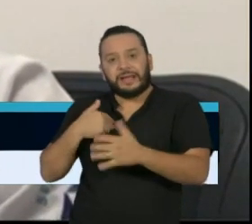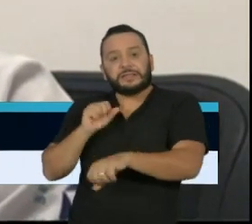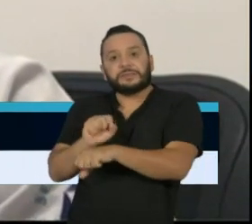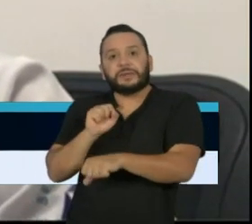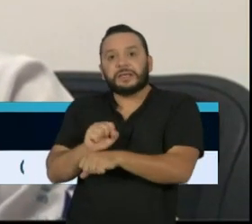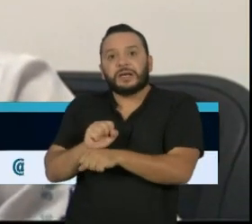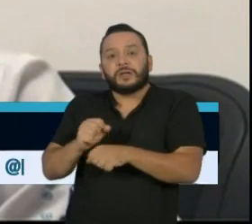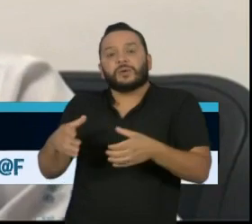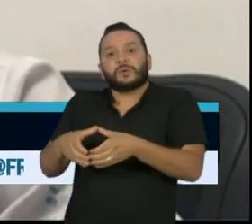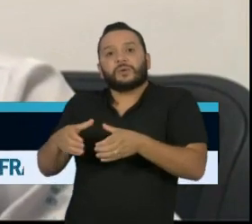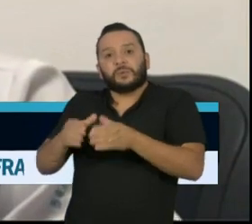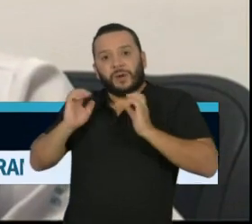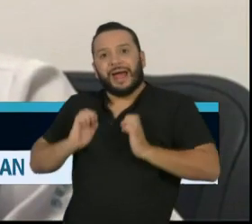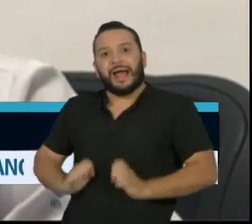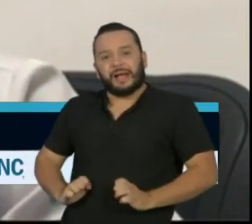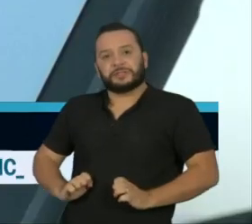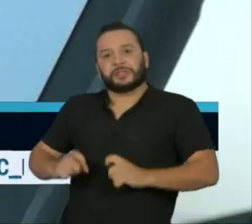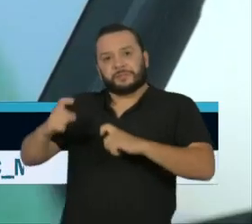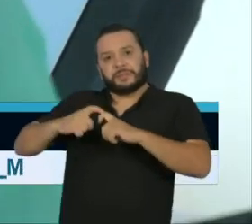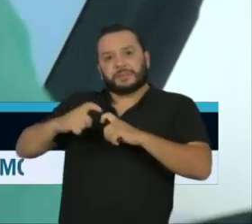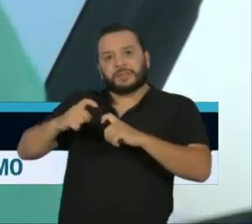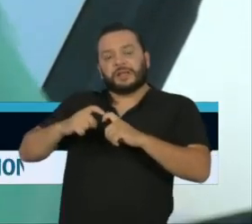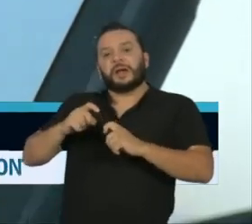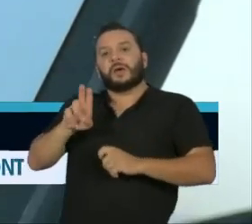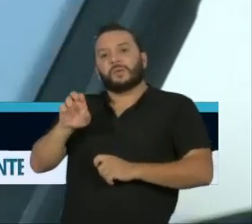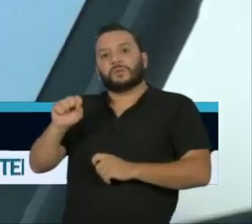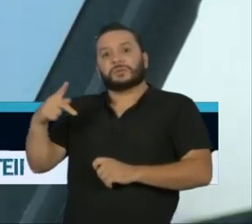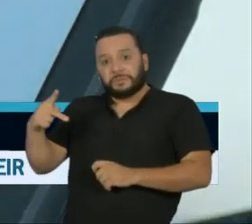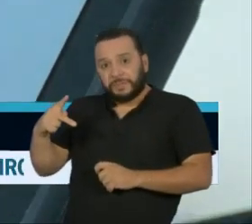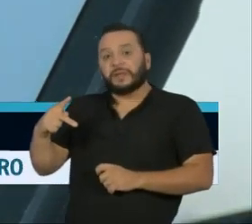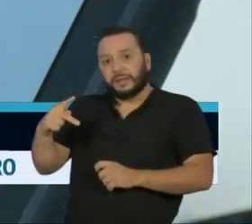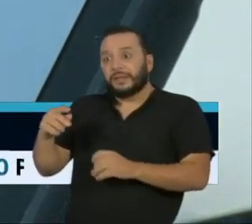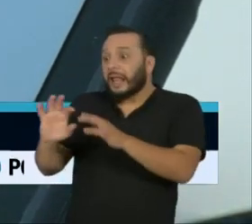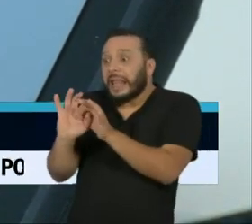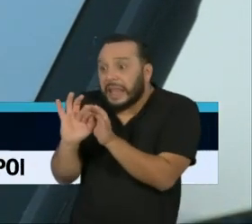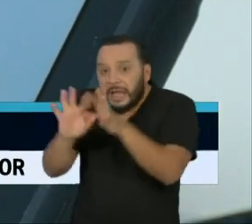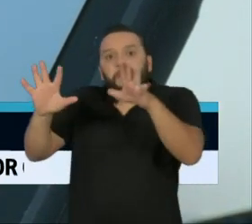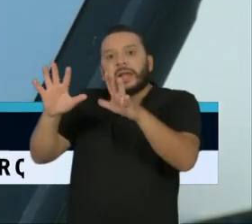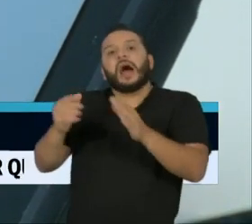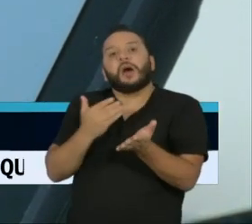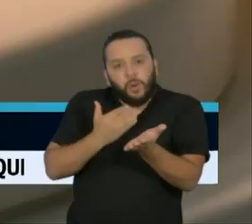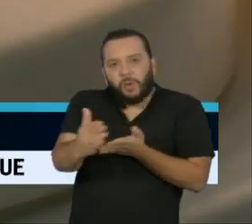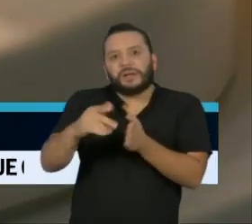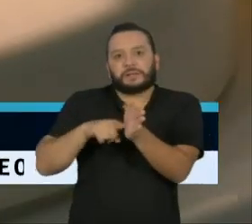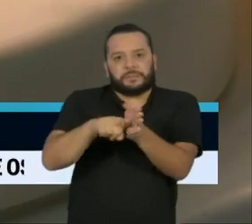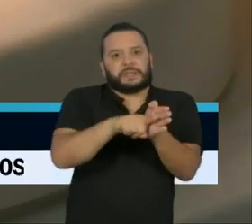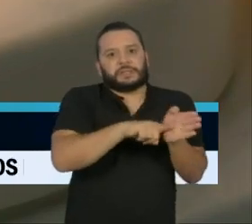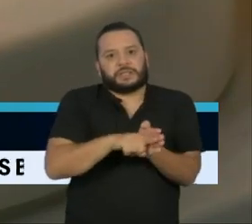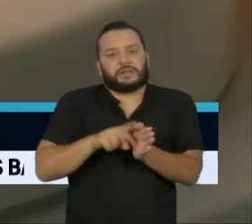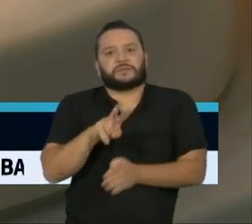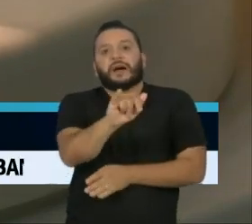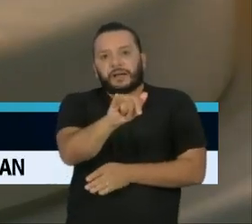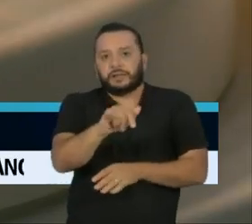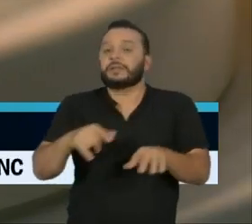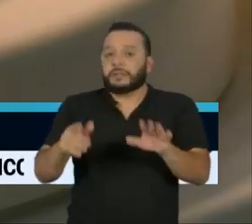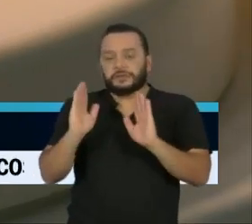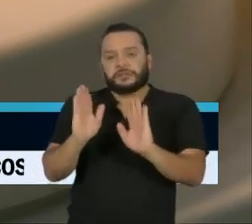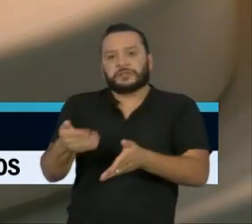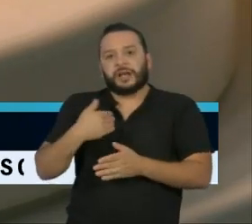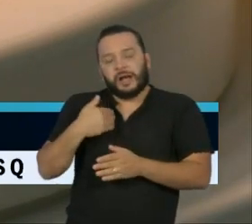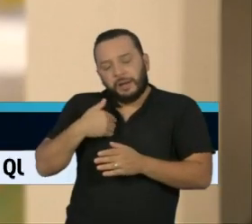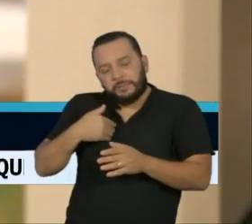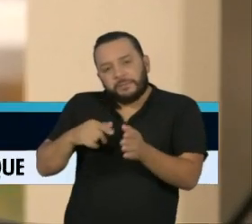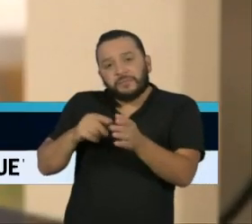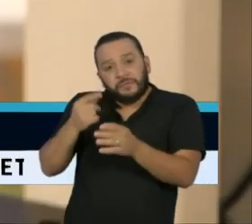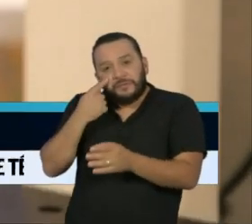Ética da Faculdade de Medicina da USP para dar início à pesquisa. Estudos preliminares identificaram uma enzima do